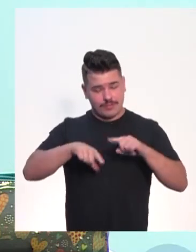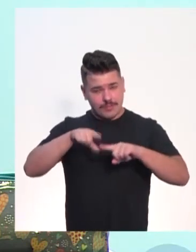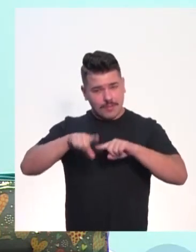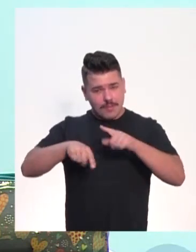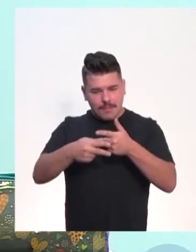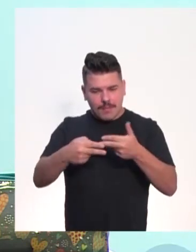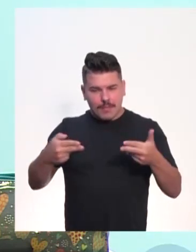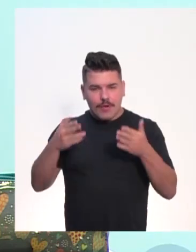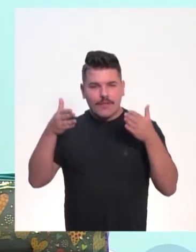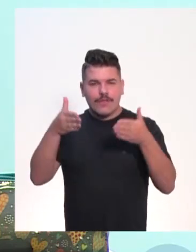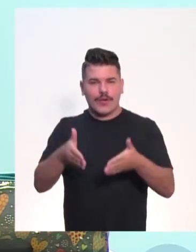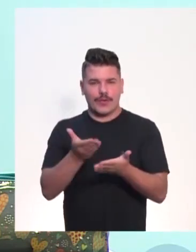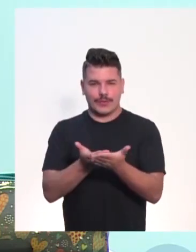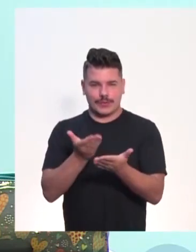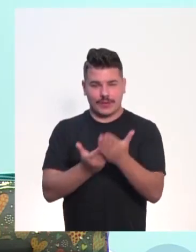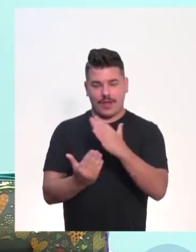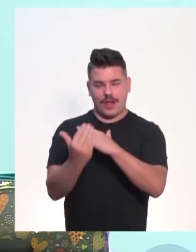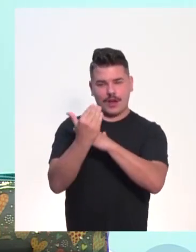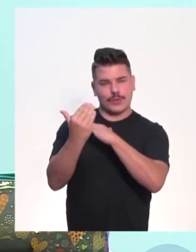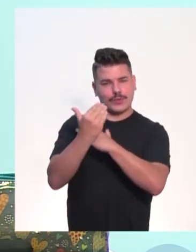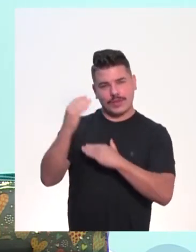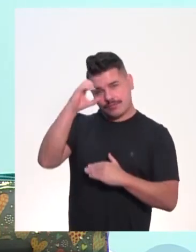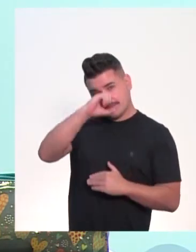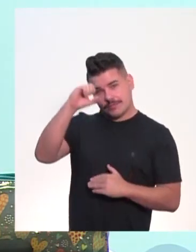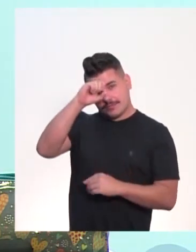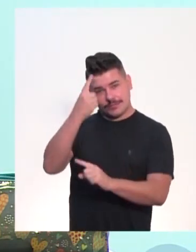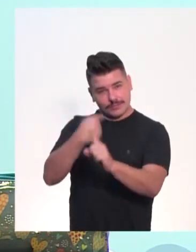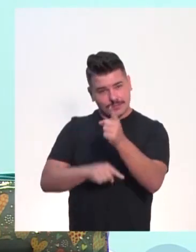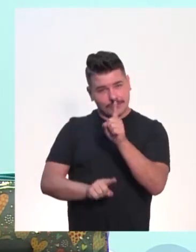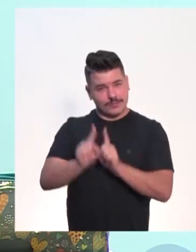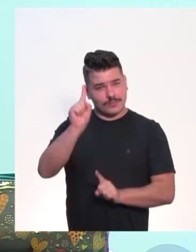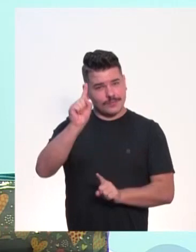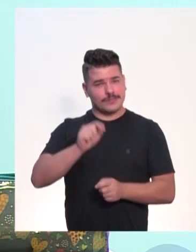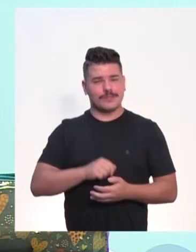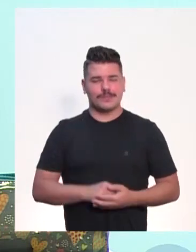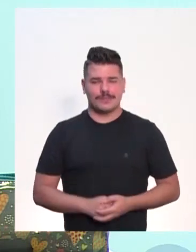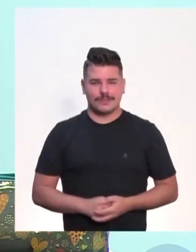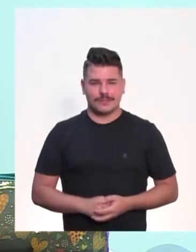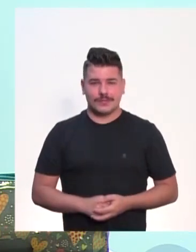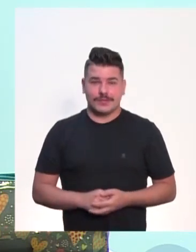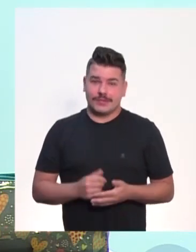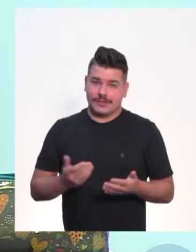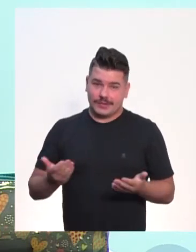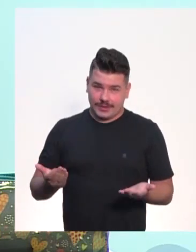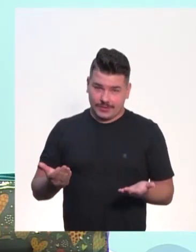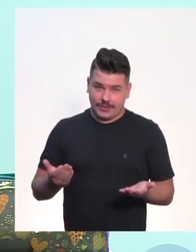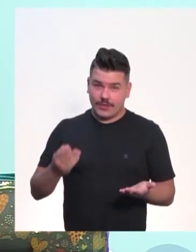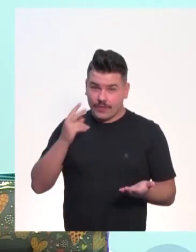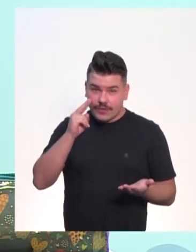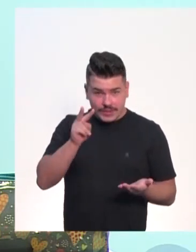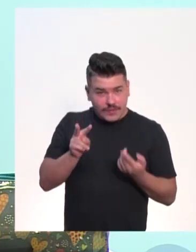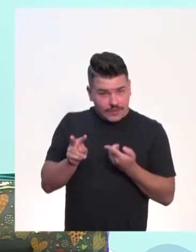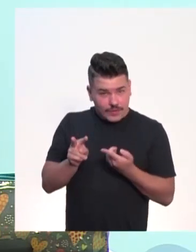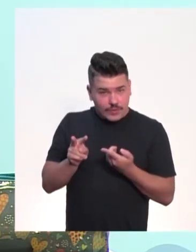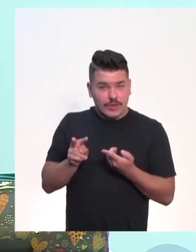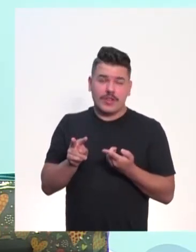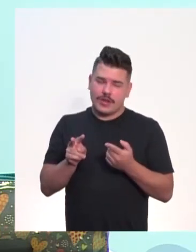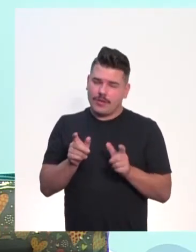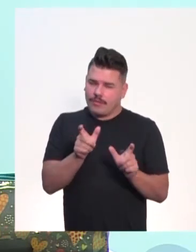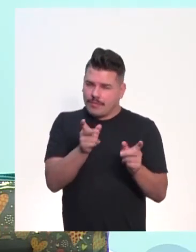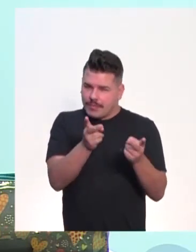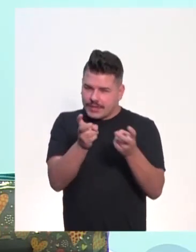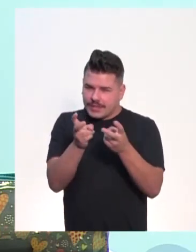muito importante para auxiliar também na nossa aprendizagem. Então, até aqui, a gente está vendo que vocês utilizam com